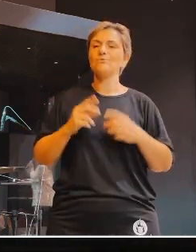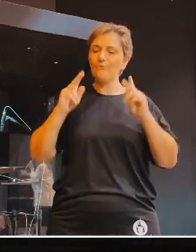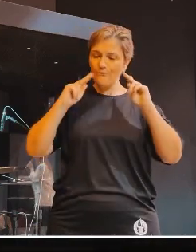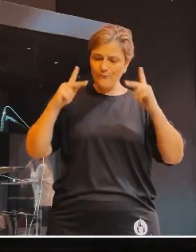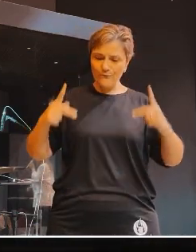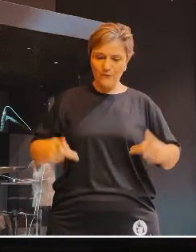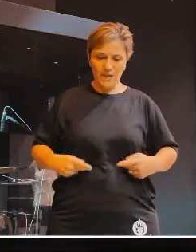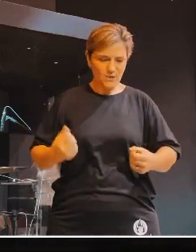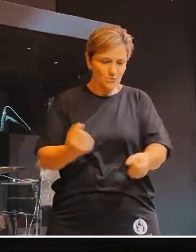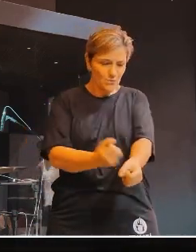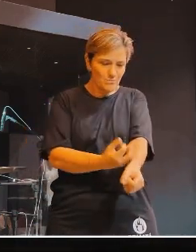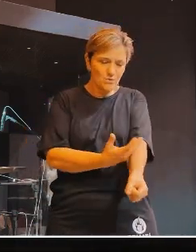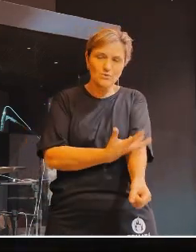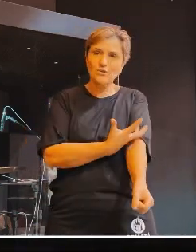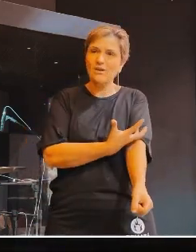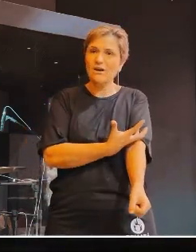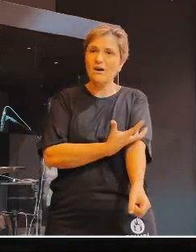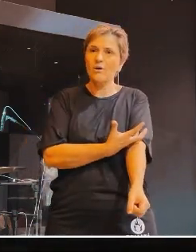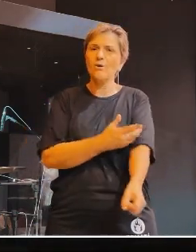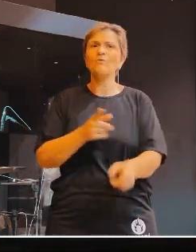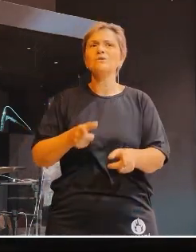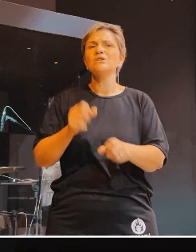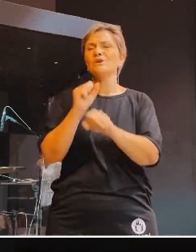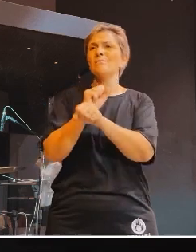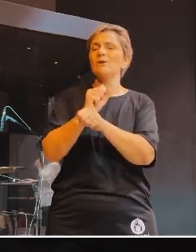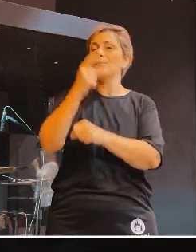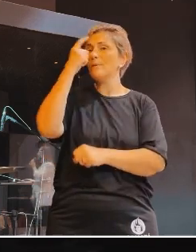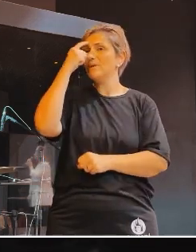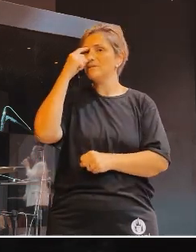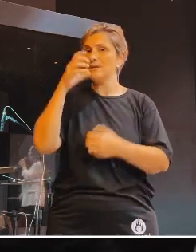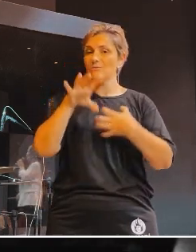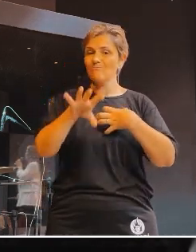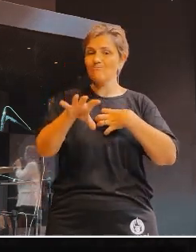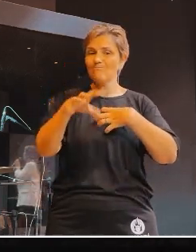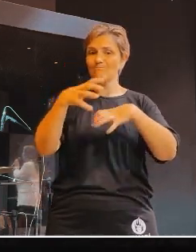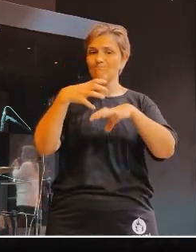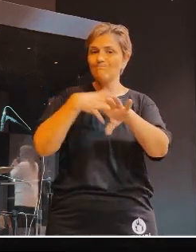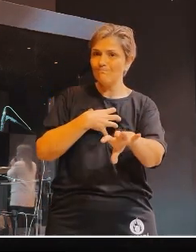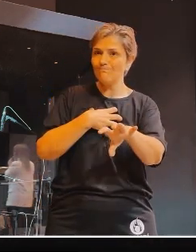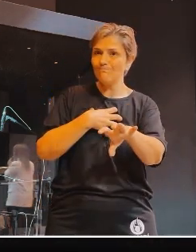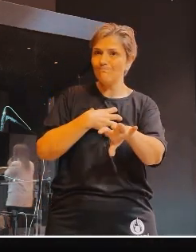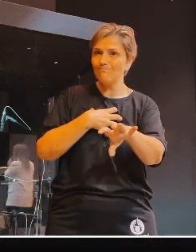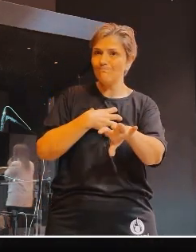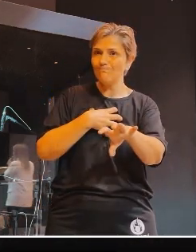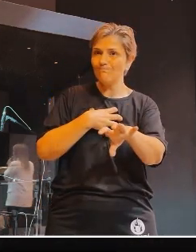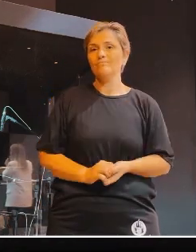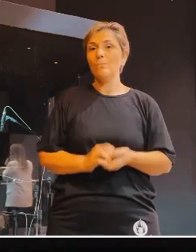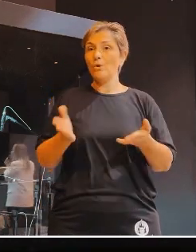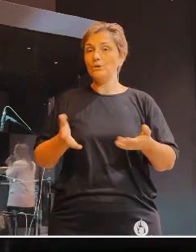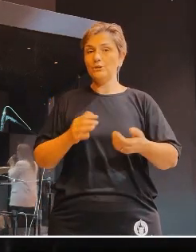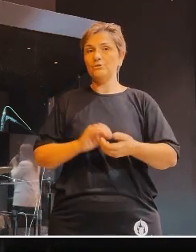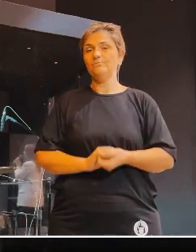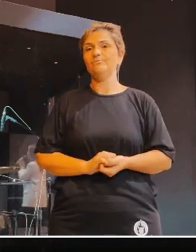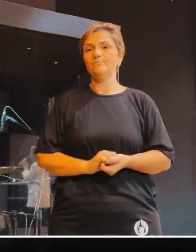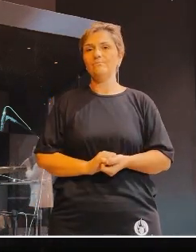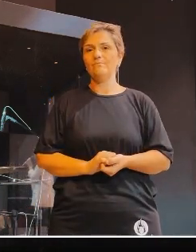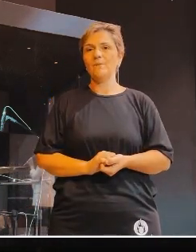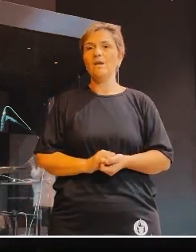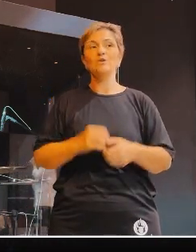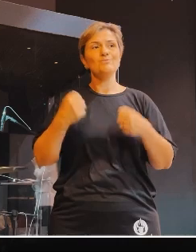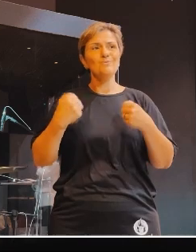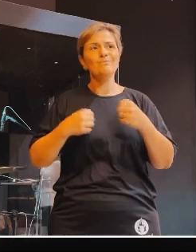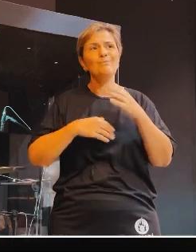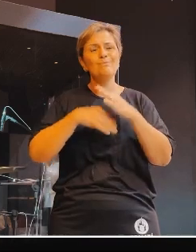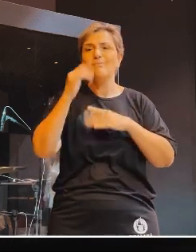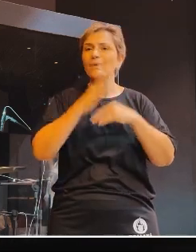físico, emocional? Você já parou para se colocar no lugar do outro hoje? Esse é um exercício que a gente tem que